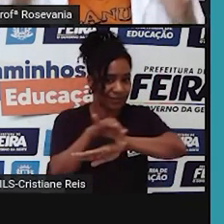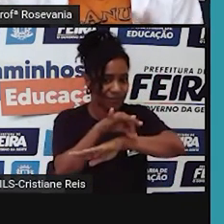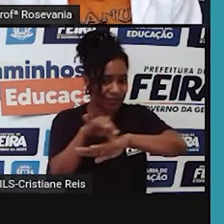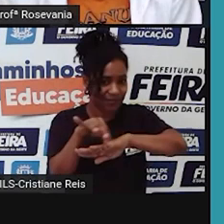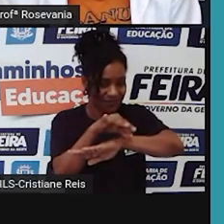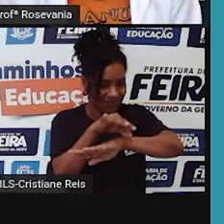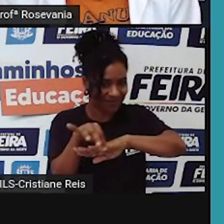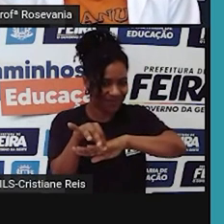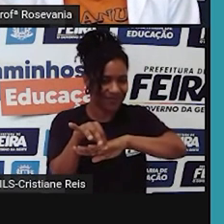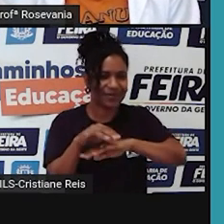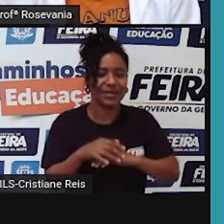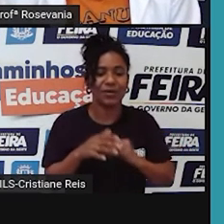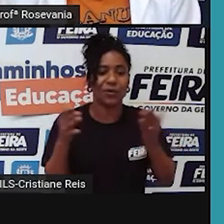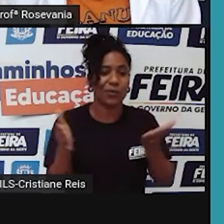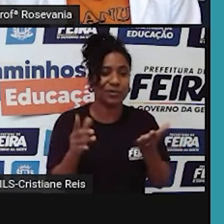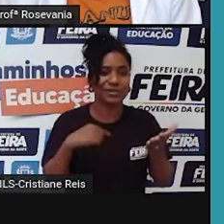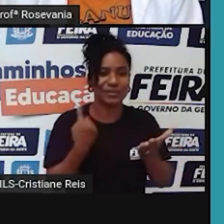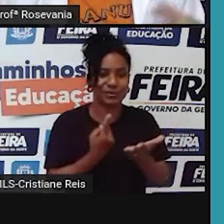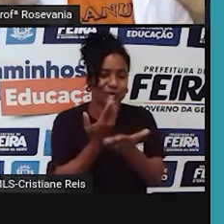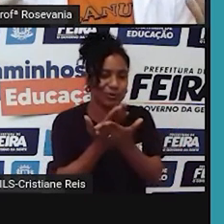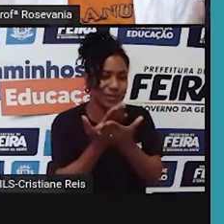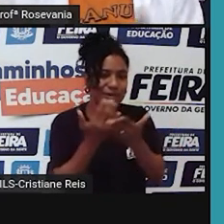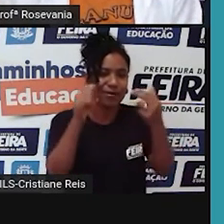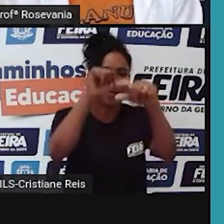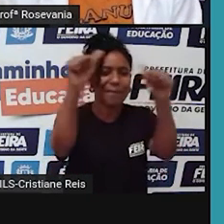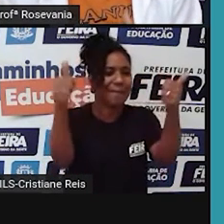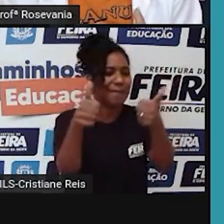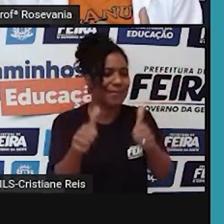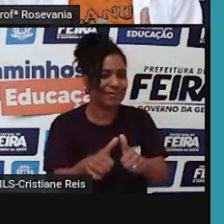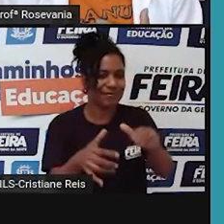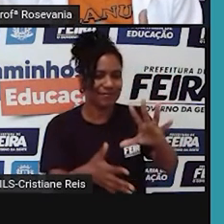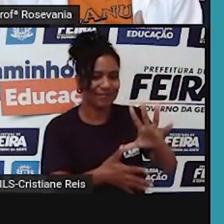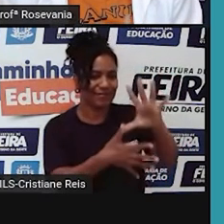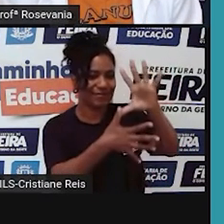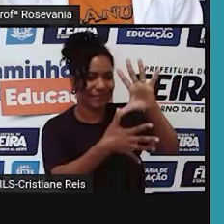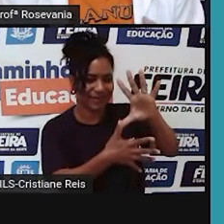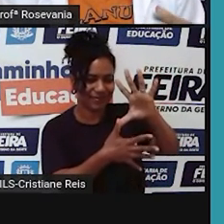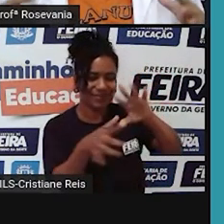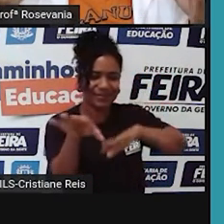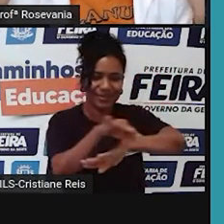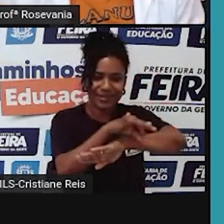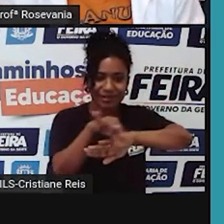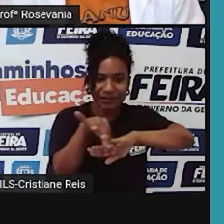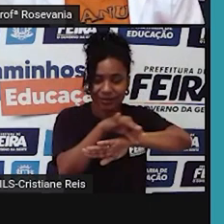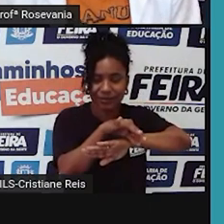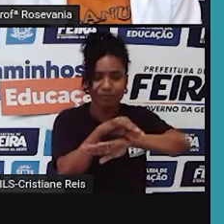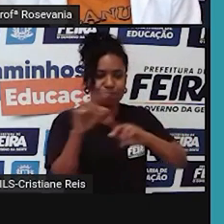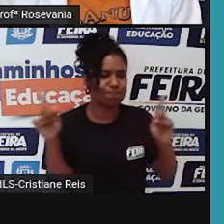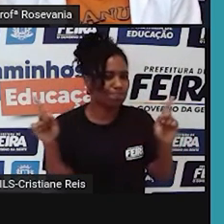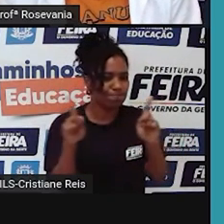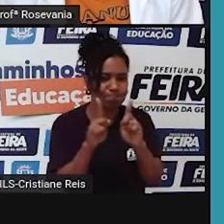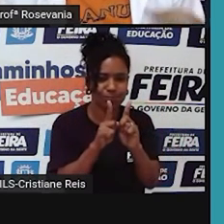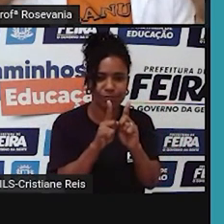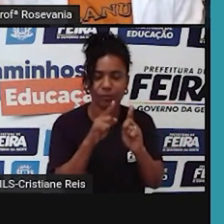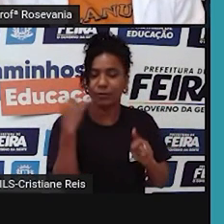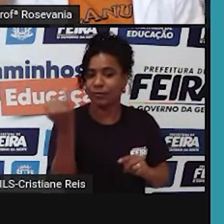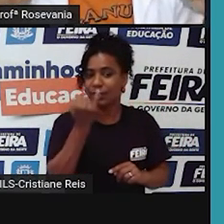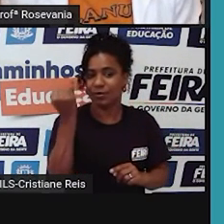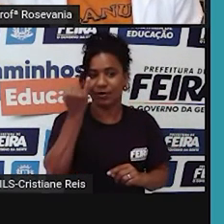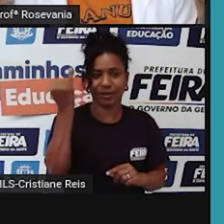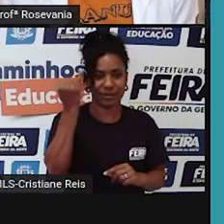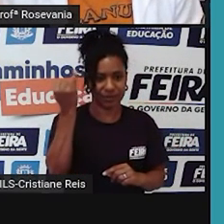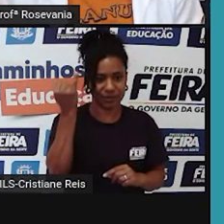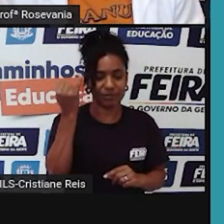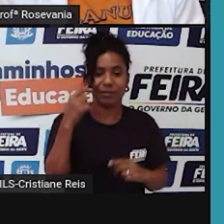falamos sobre as escalas cartográficas, que são aquelas, né, aquelas reduções que a gente faz, agora